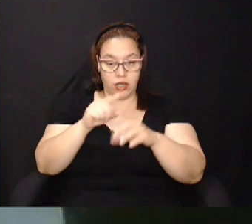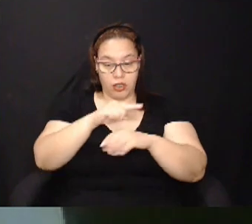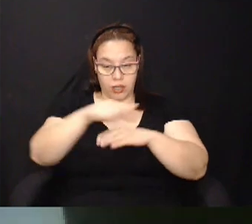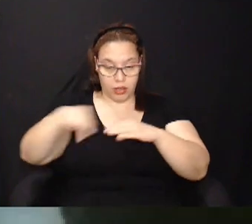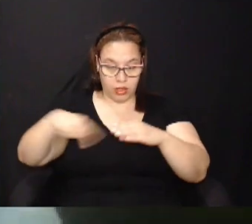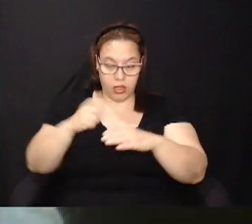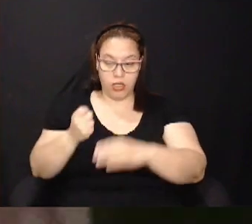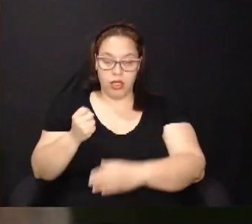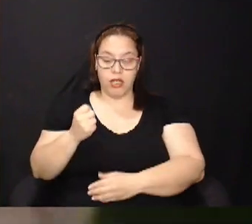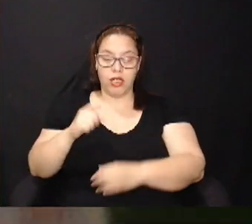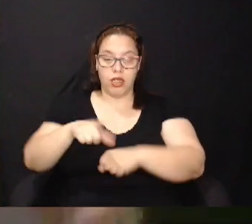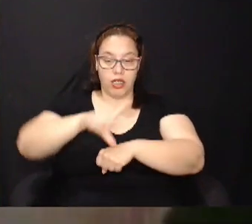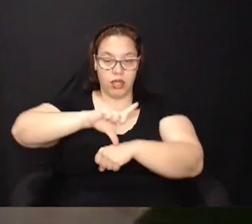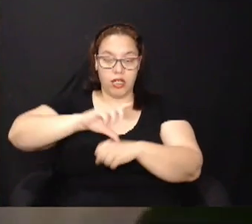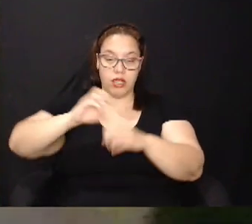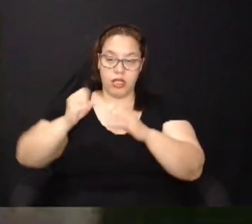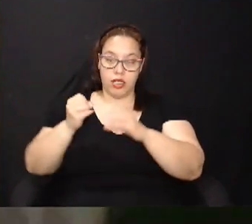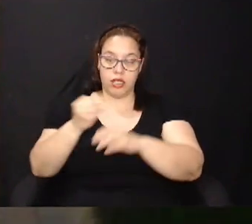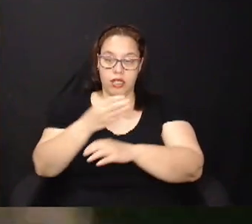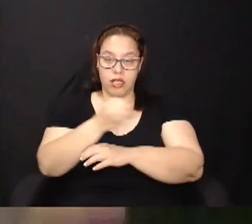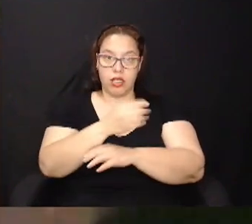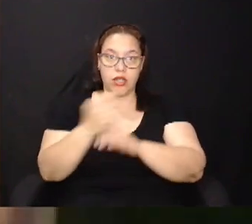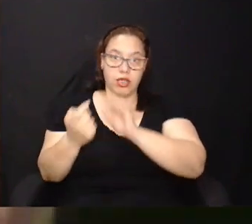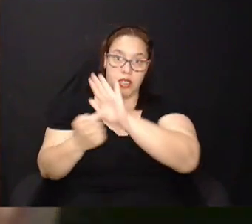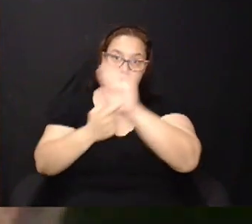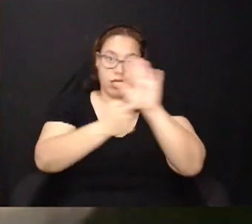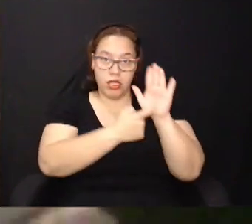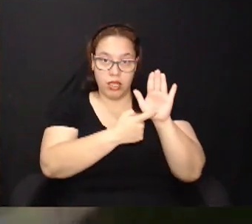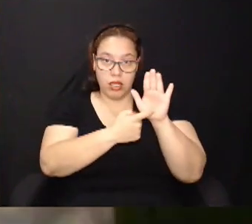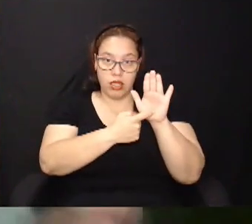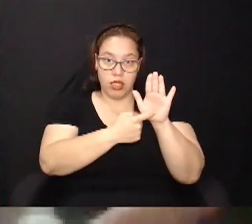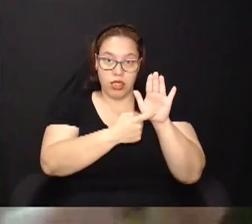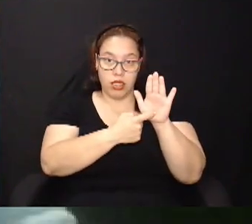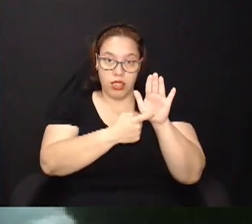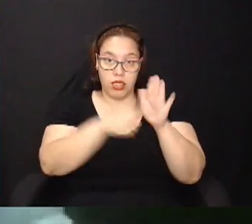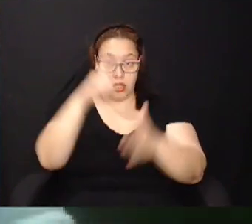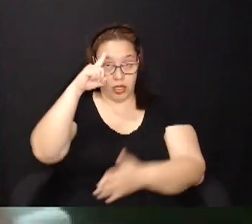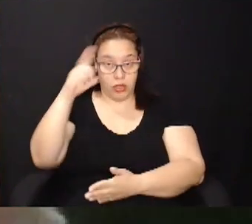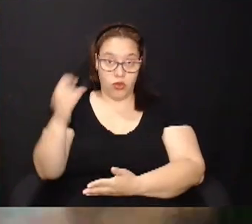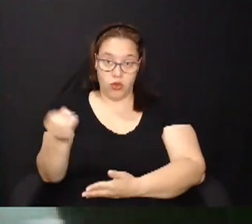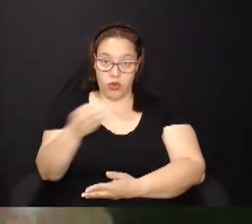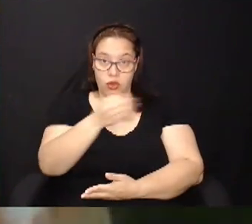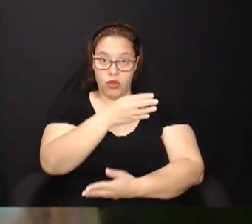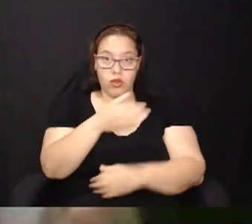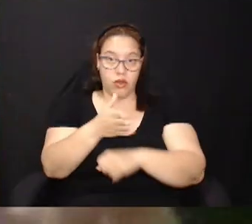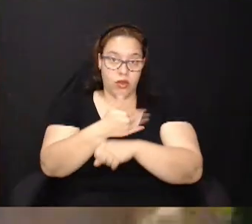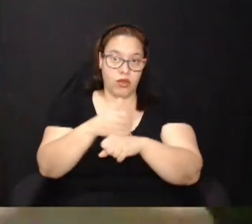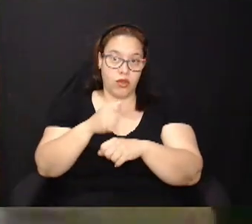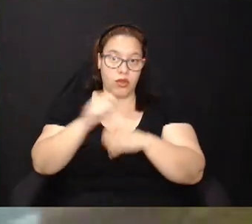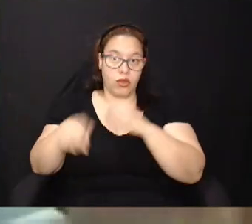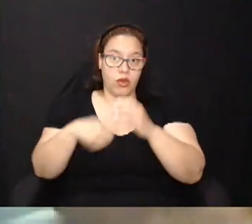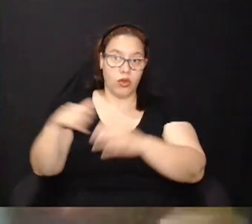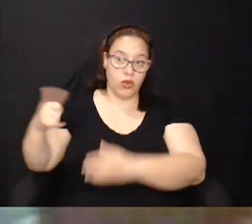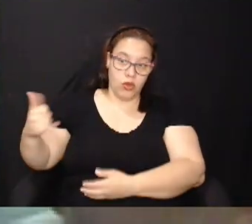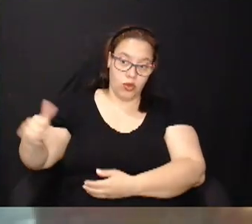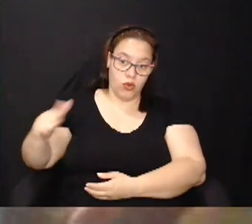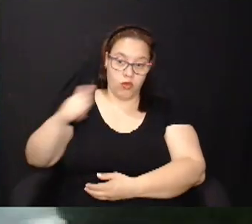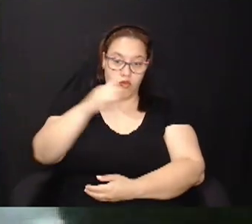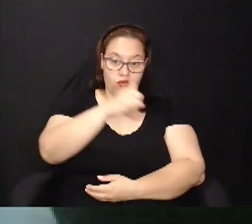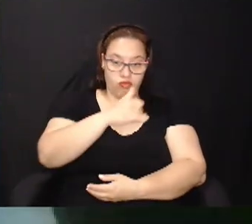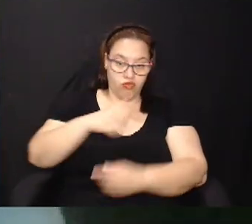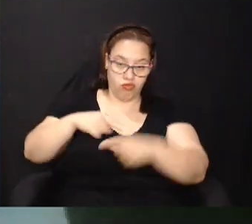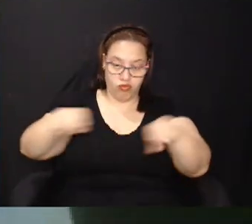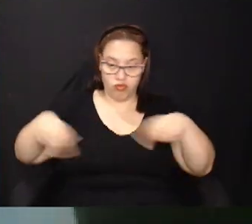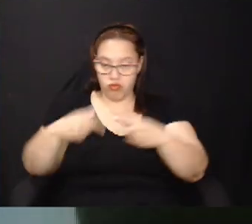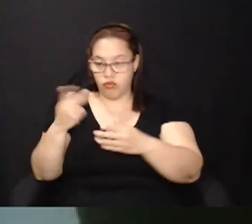Por quê? Por fora, para mostrar para a companhia como é que a mala estava no dia da viagem, e por fora você pode filmar ela até no aeroporto mesmo, para não dar divergência de